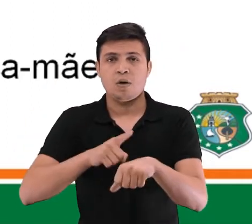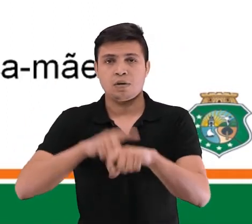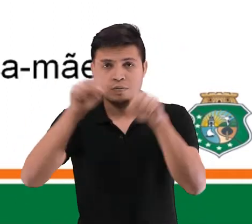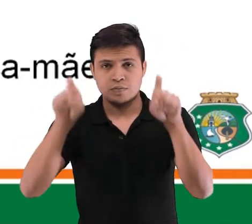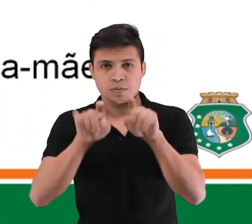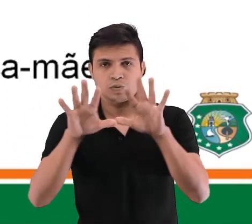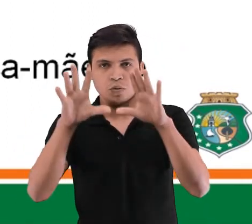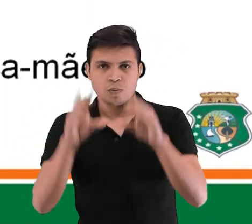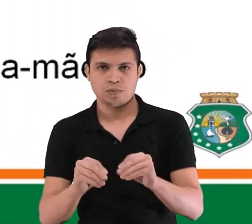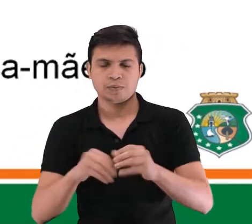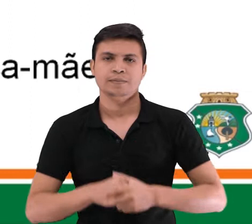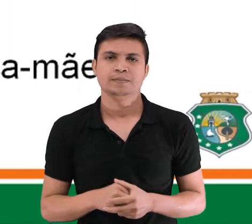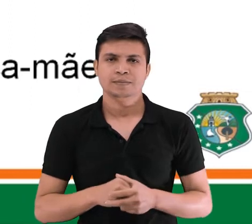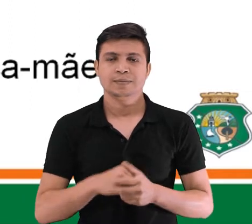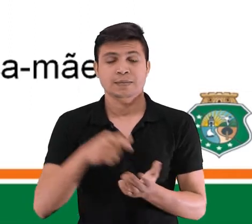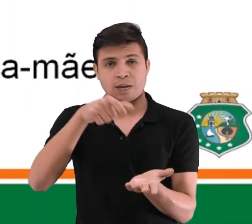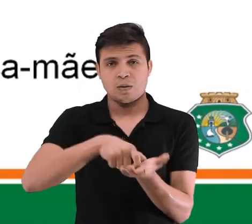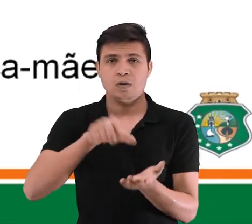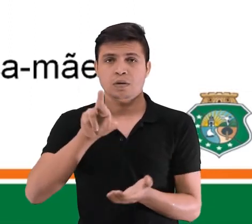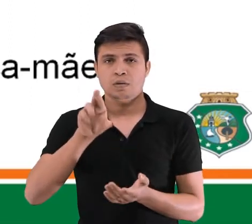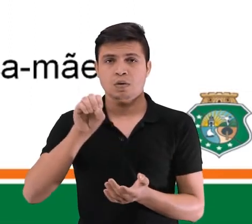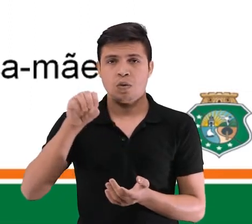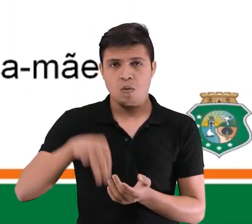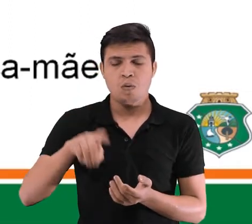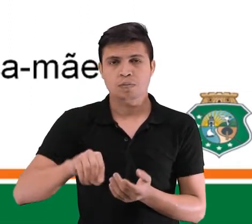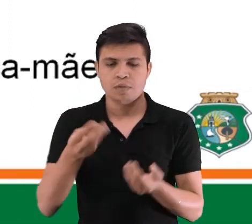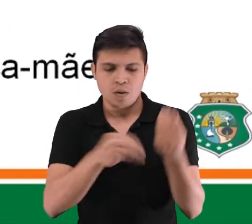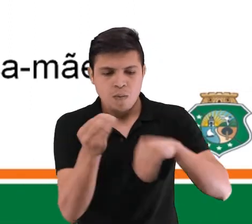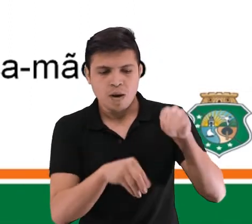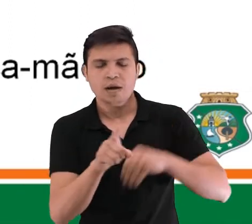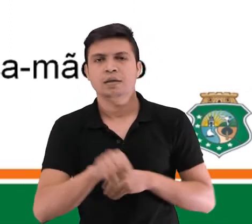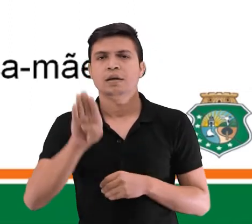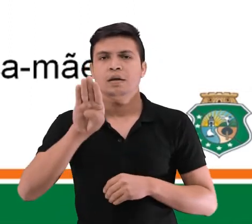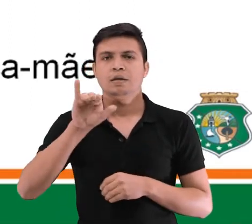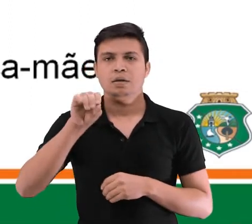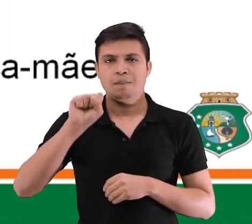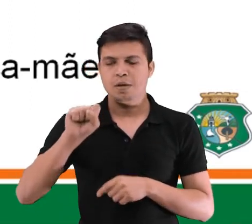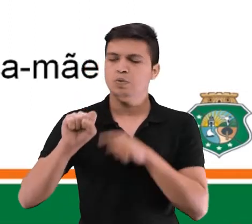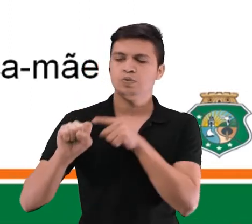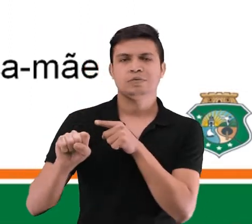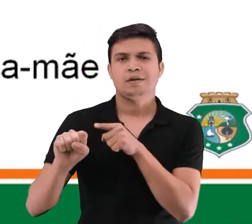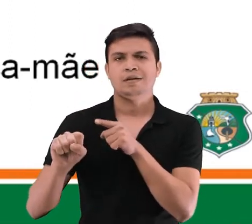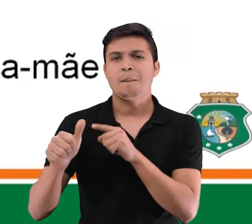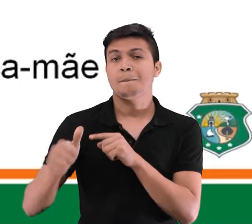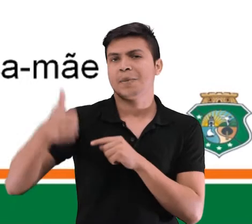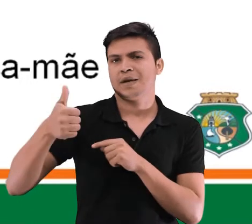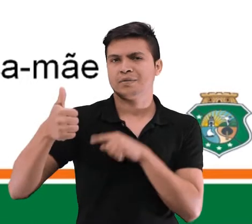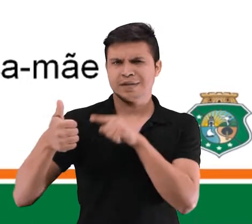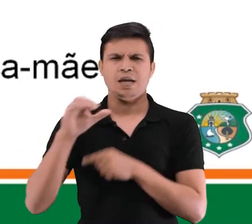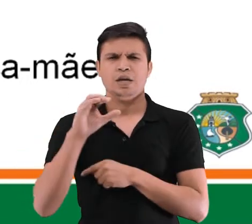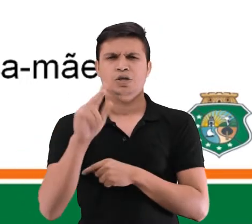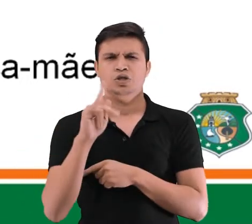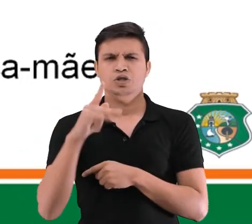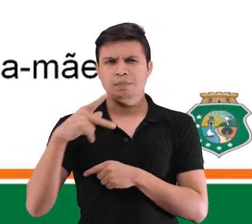O primeiro programa executado pelo processador é o BIOS. Esse chip de memória está